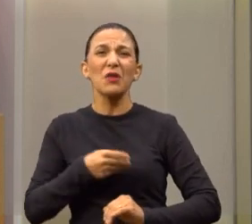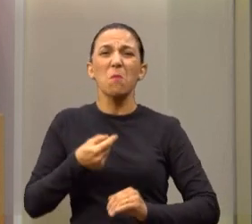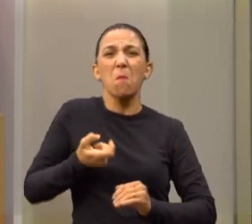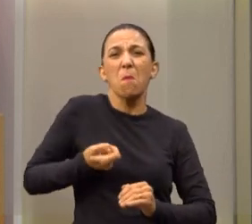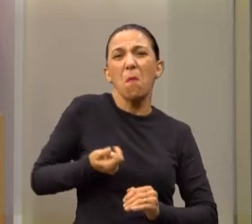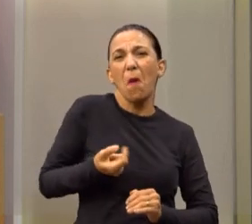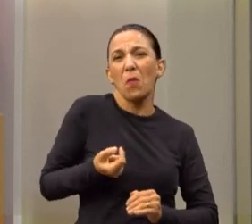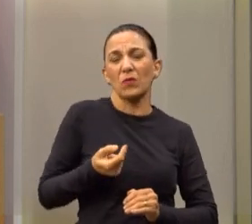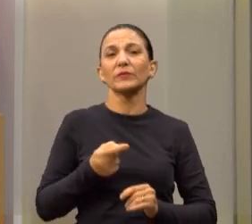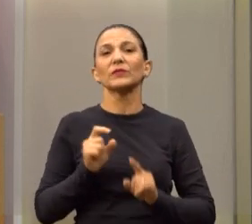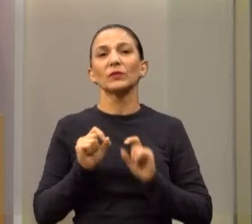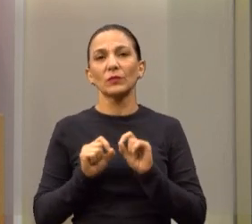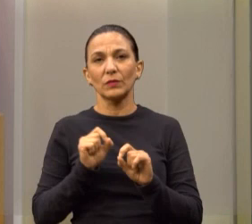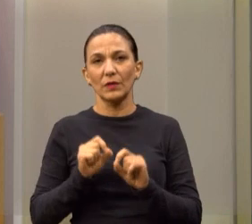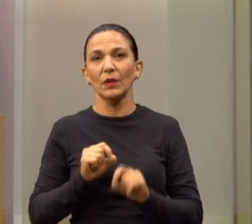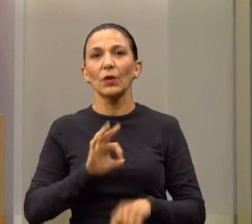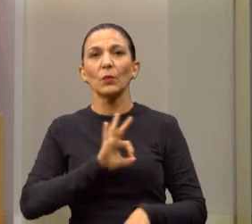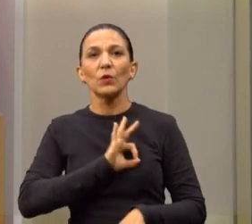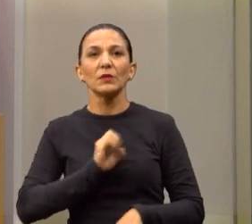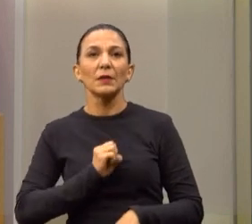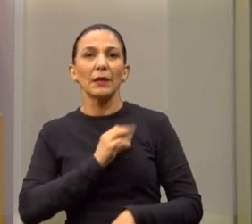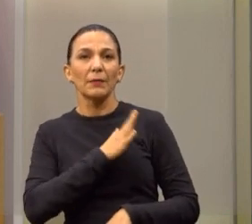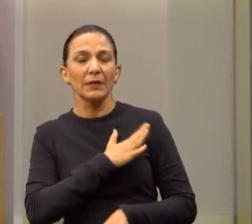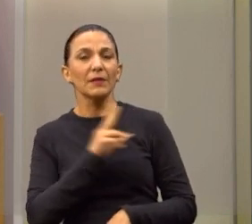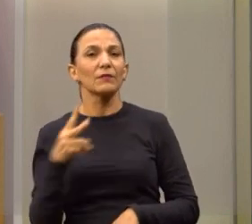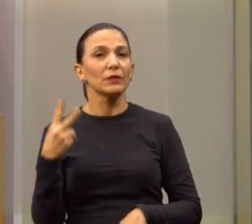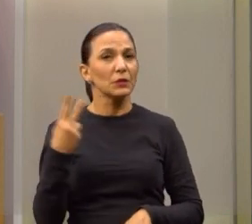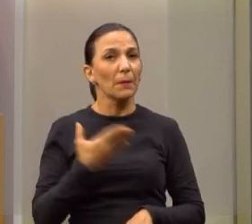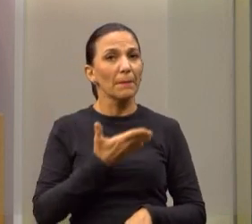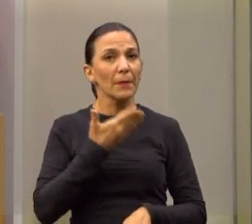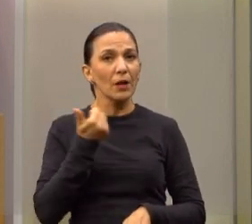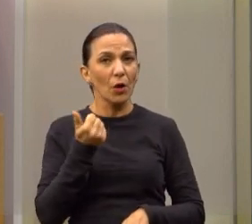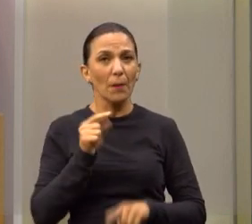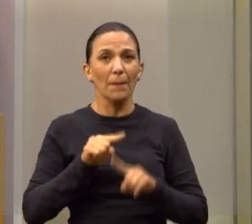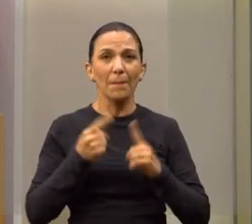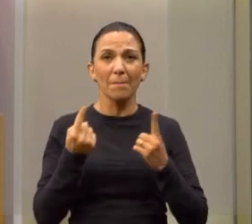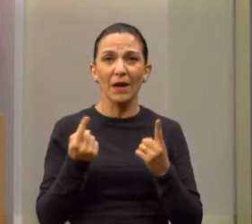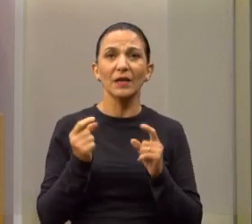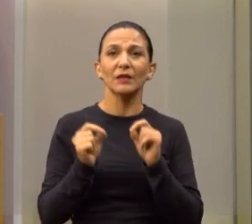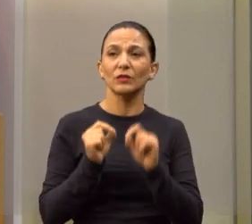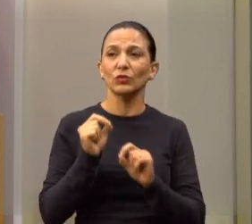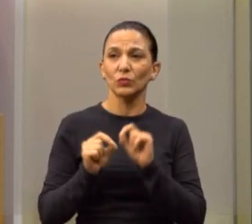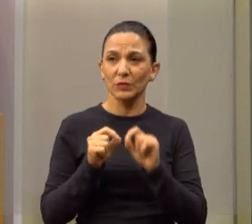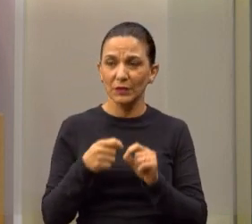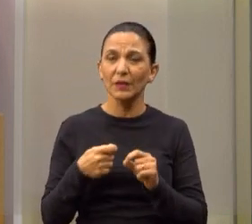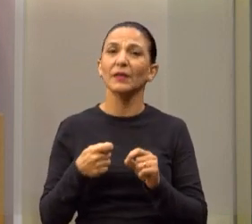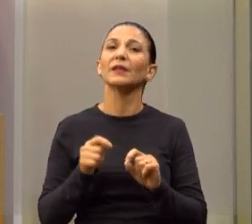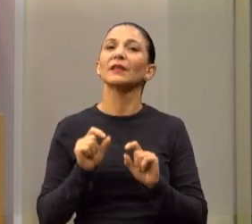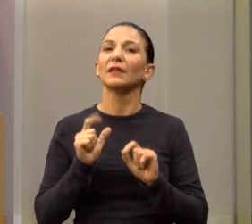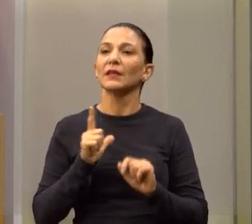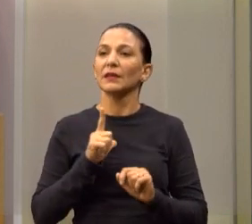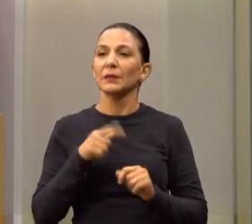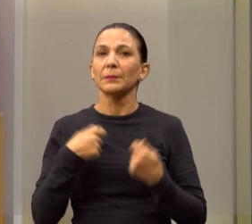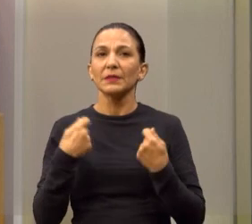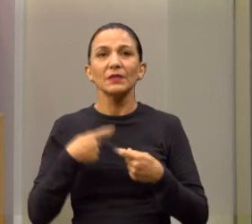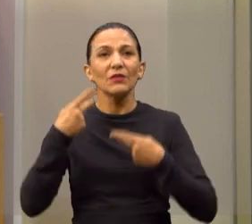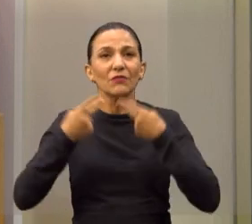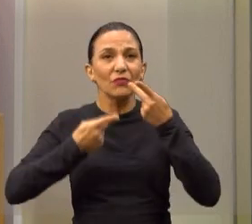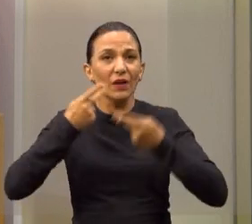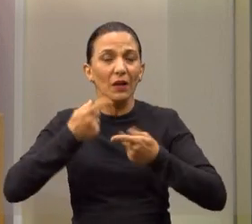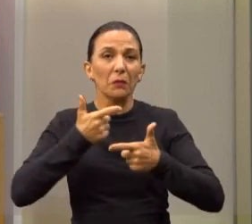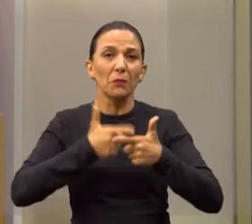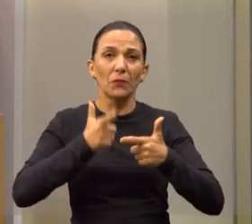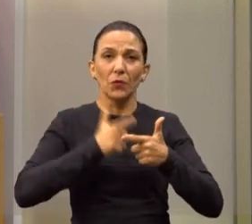inclusive, da Polícia Militar, que bom que está acontecendo, mas que a gente não pode simplesmente afiar a ponta da lança. Nós temos também que falar de uma